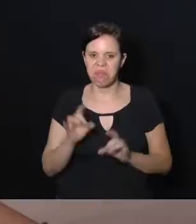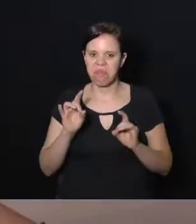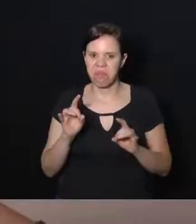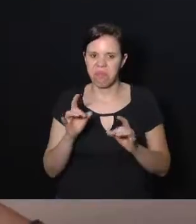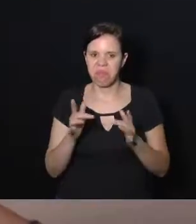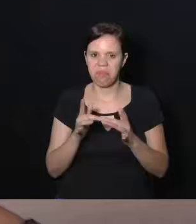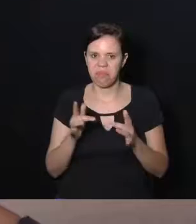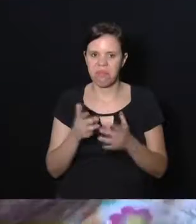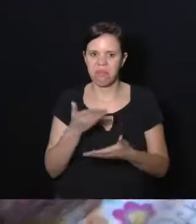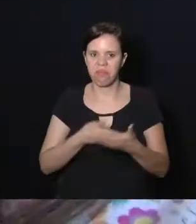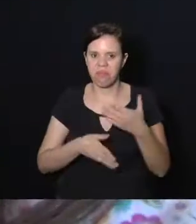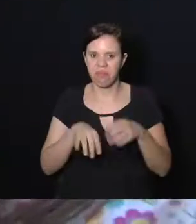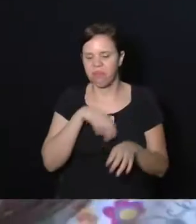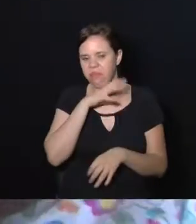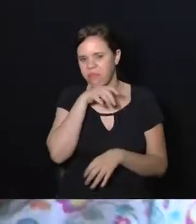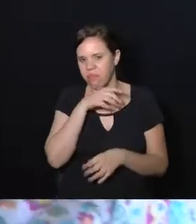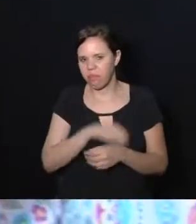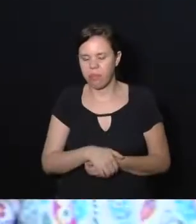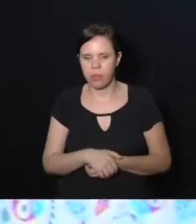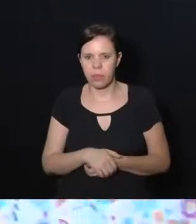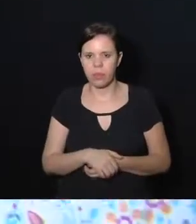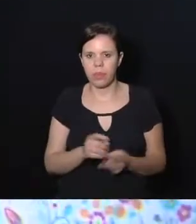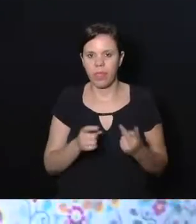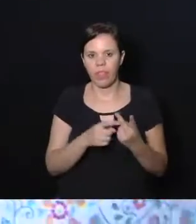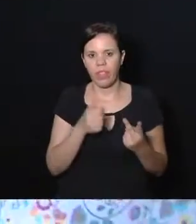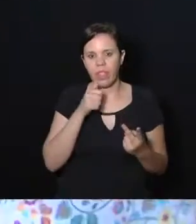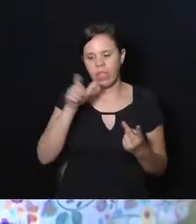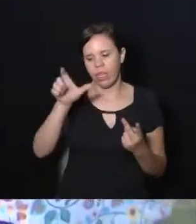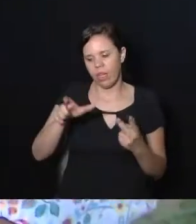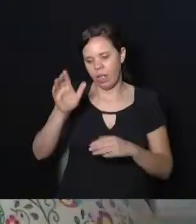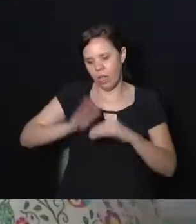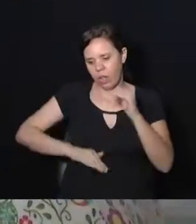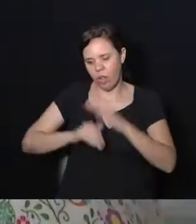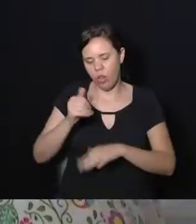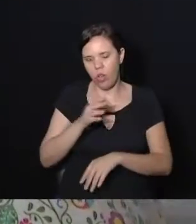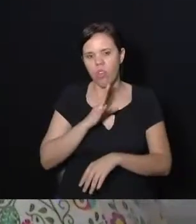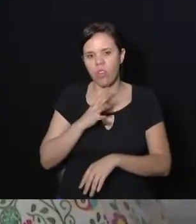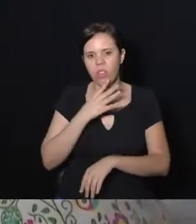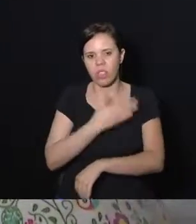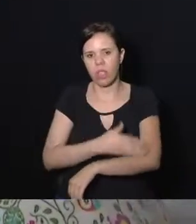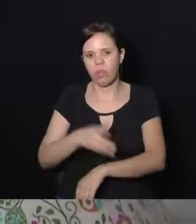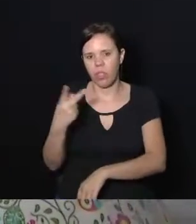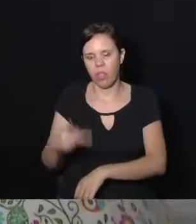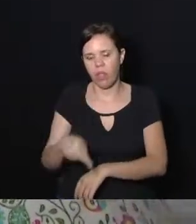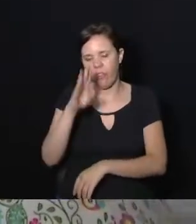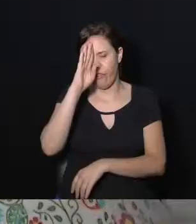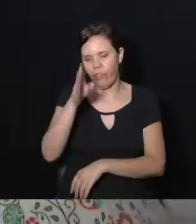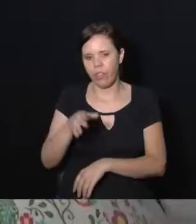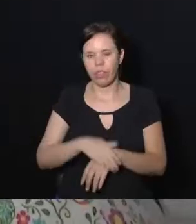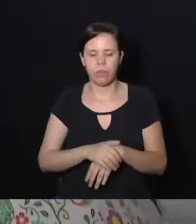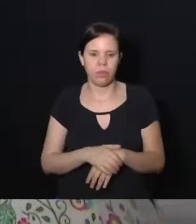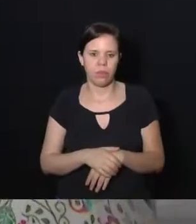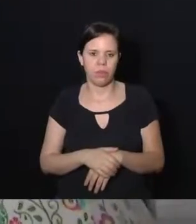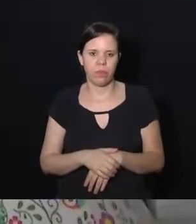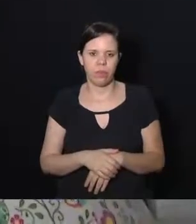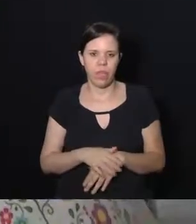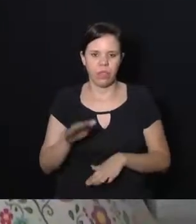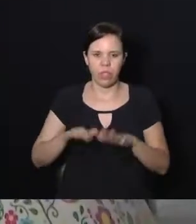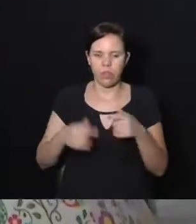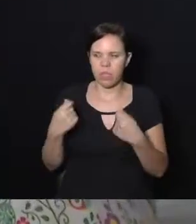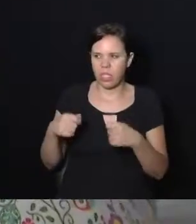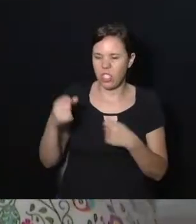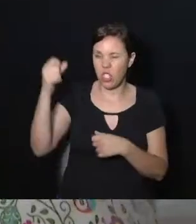social entre eles. Segundo a veterinária, conhecer os hábitos do bichinho é fundamental. Animais que demandam sol, que